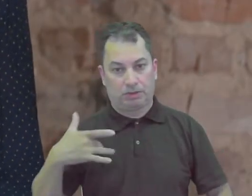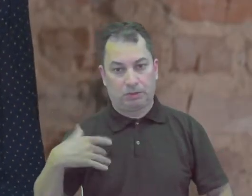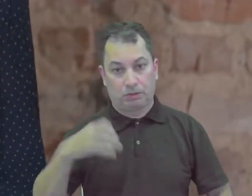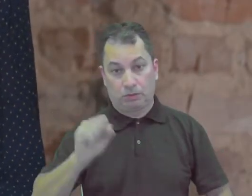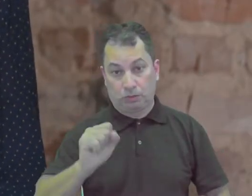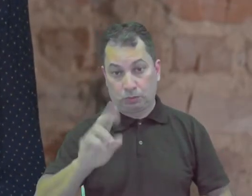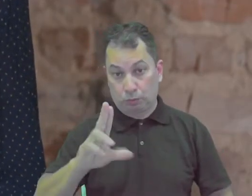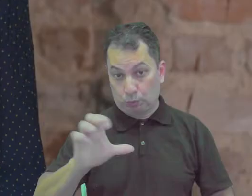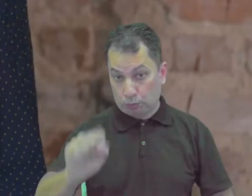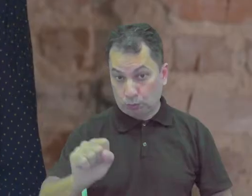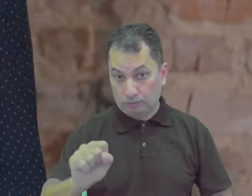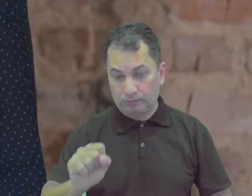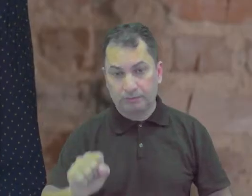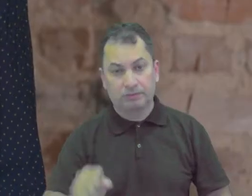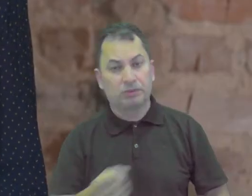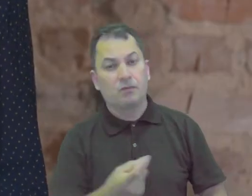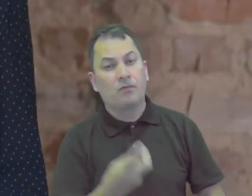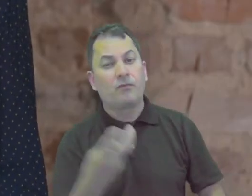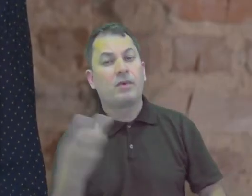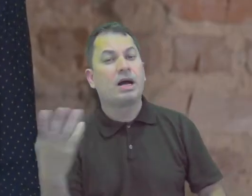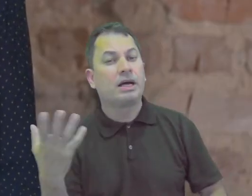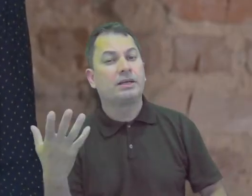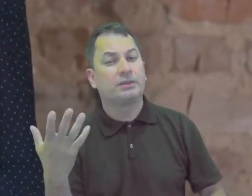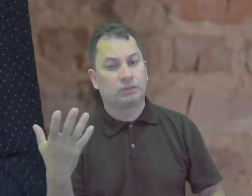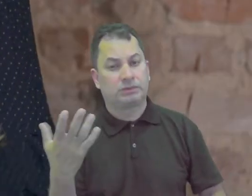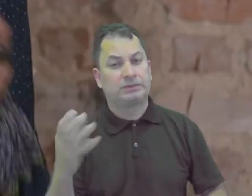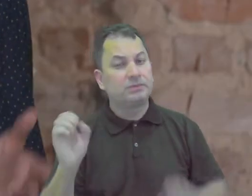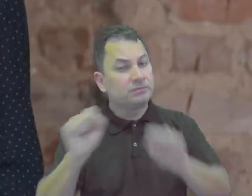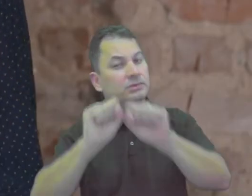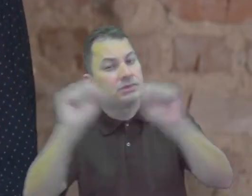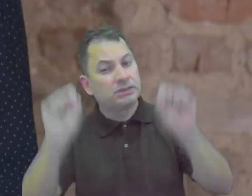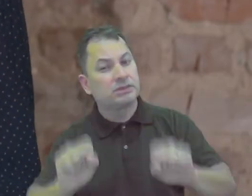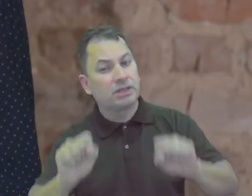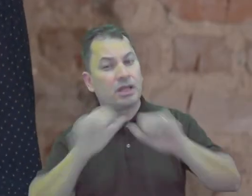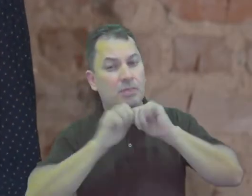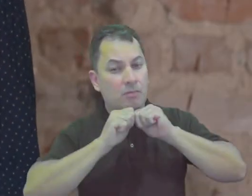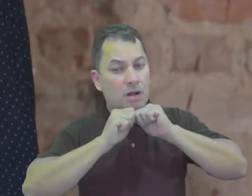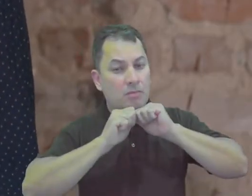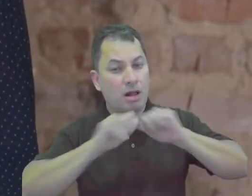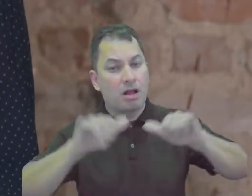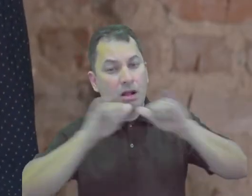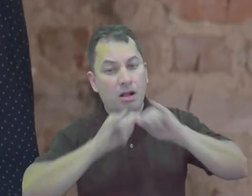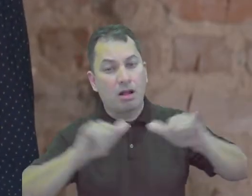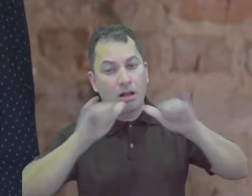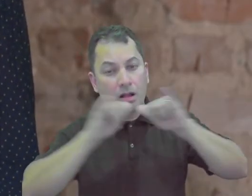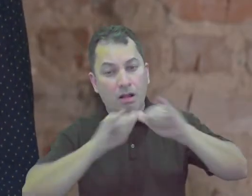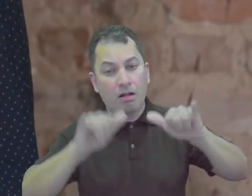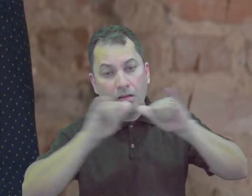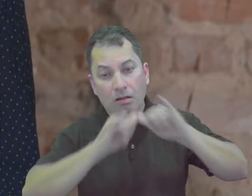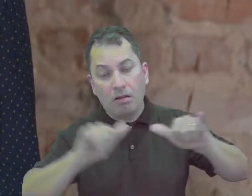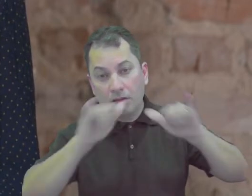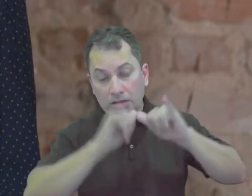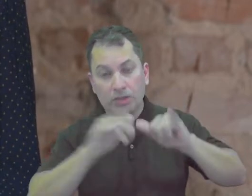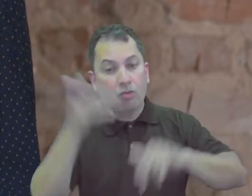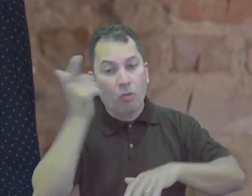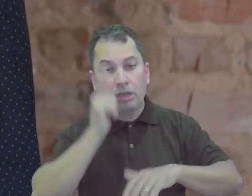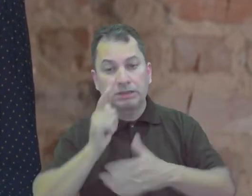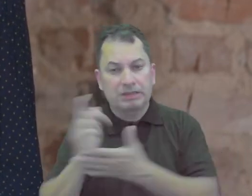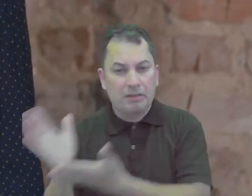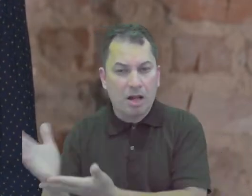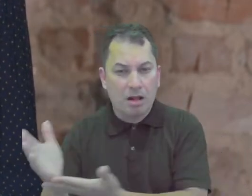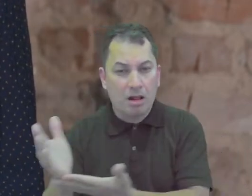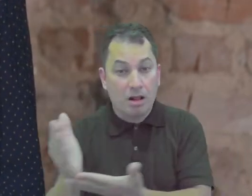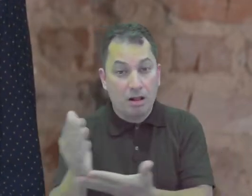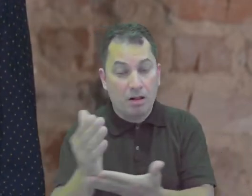sistemas de informações foram divulgados, né? A gente conseguiu coletar no